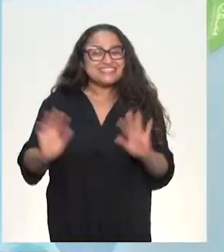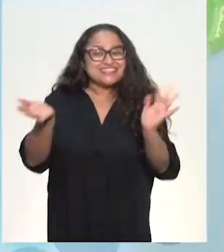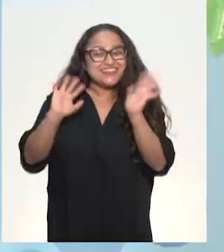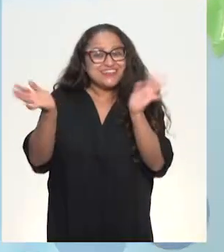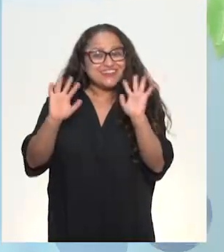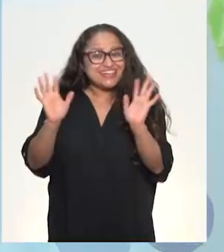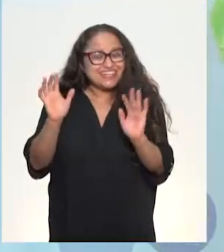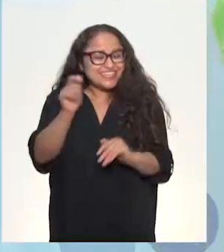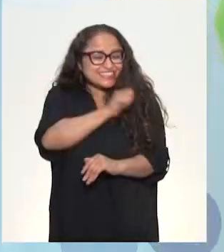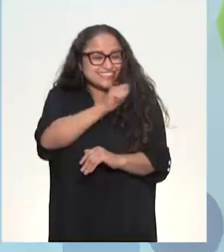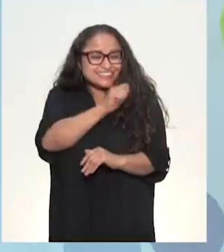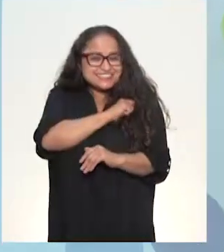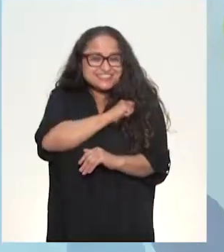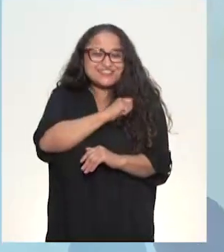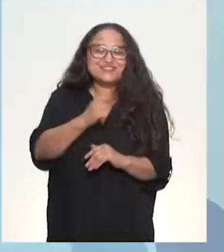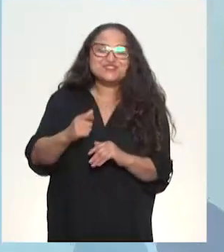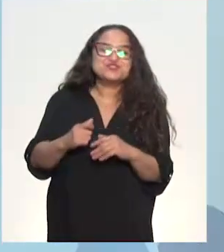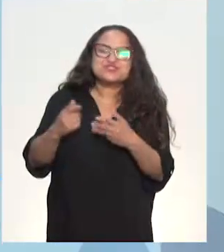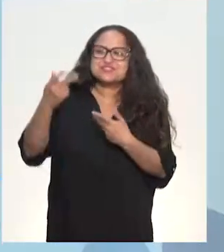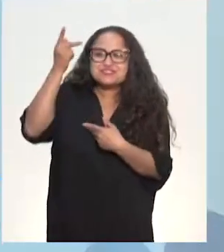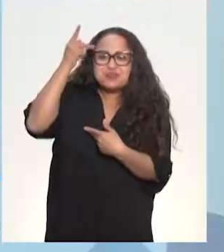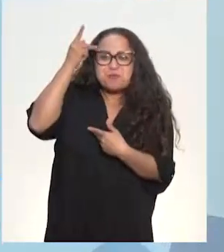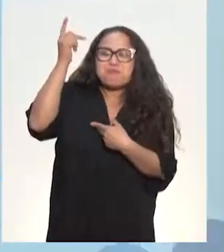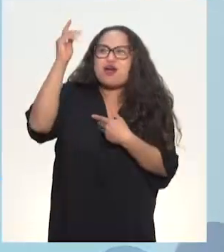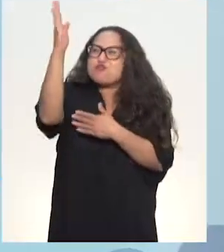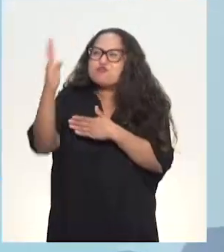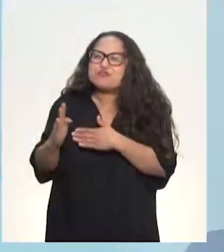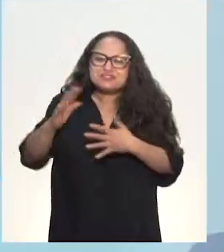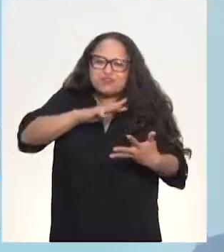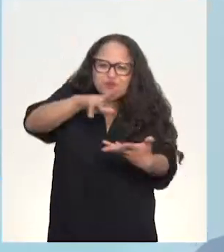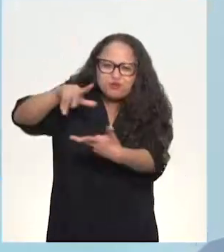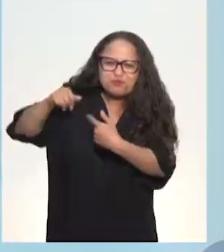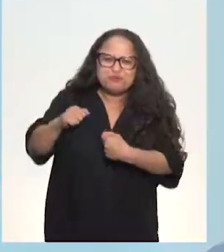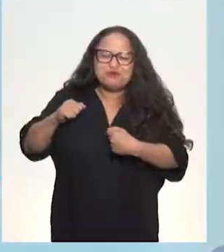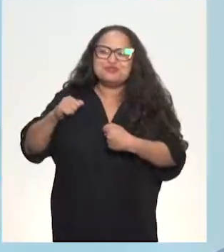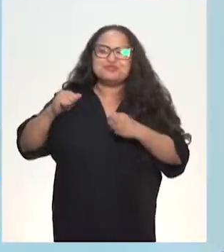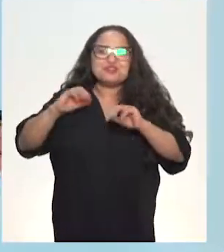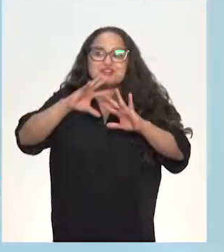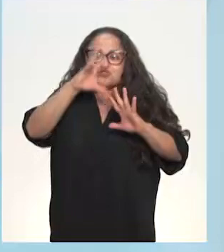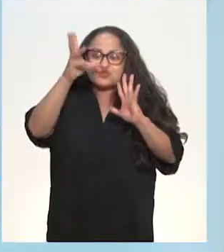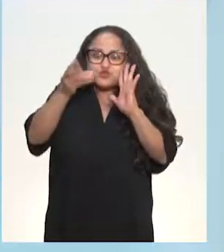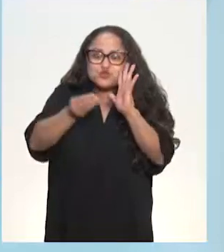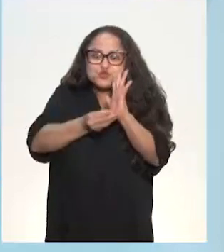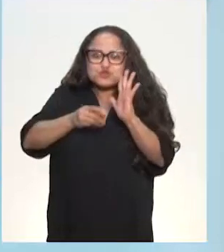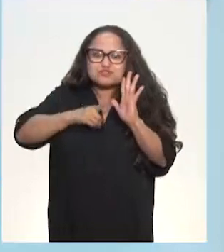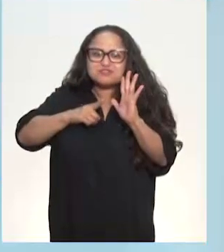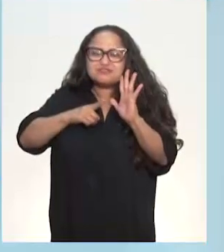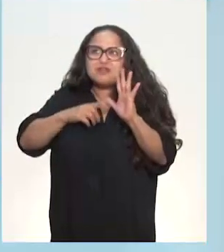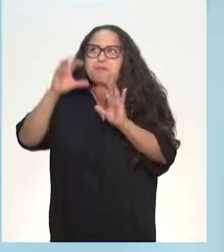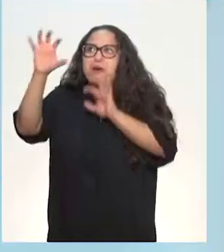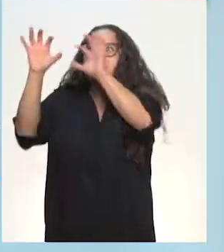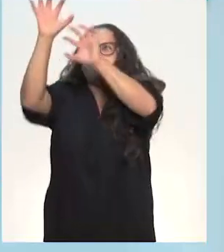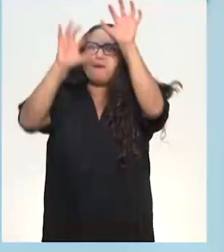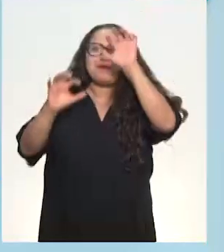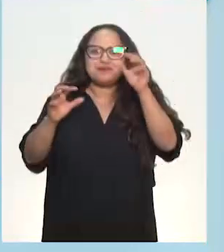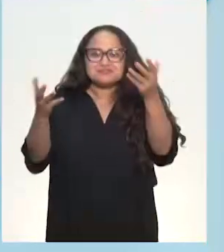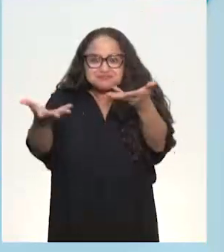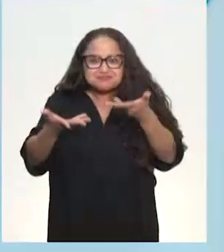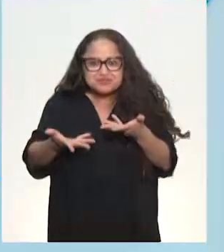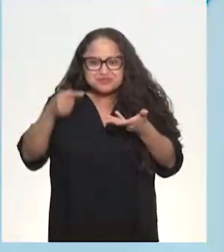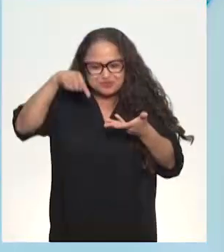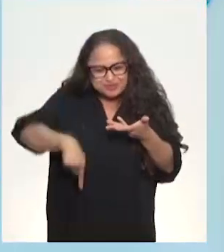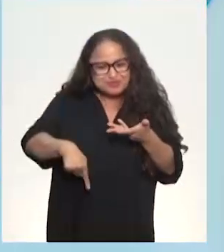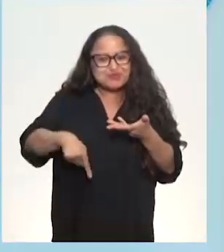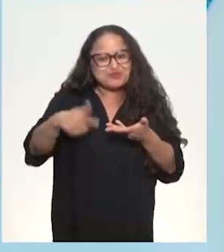Olá, queridíssimos estudantes do estado de São Paulo, do Brasil, do mundo, do universo, dos universos paralelos. Estamos aqui mais uma vez para mais uma aula